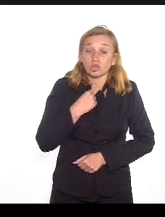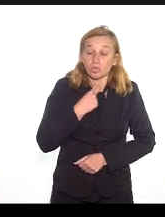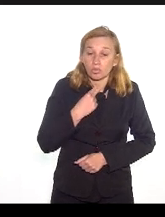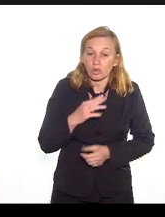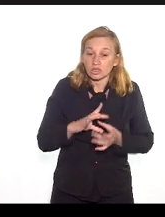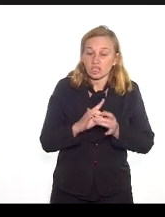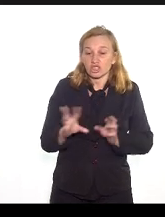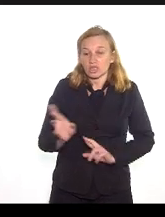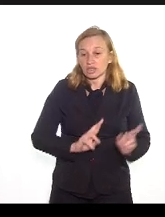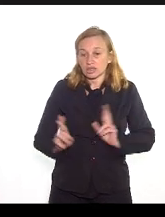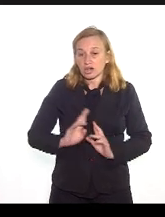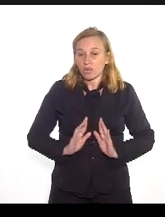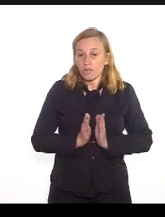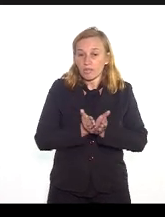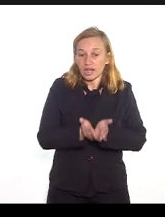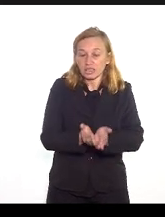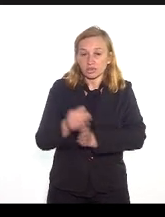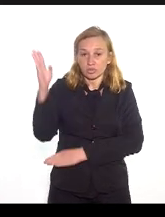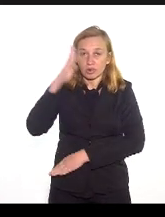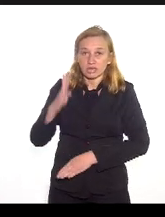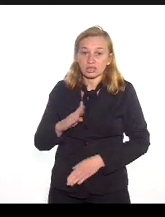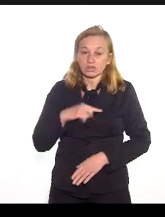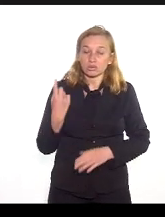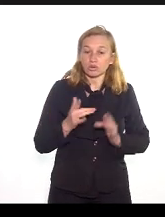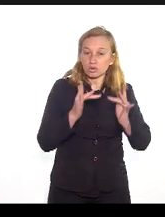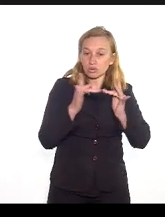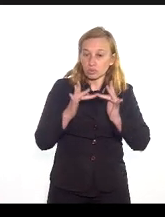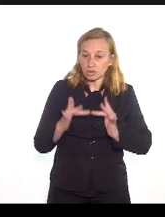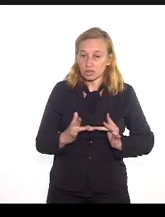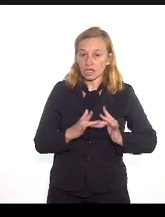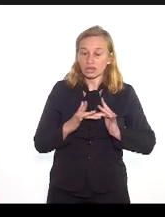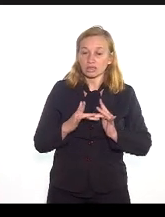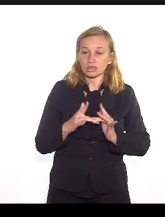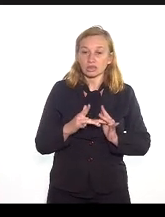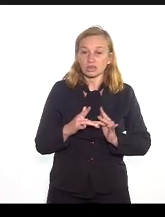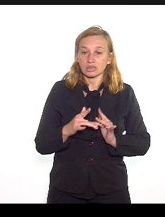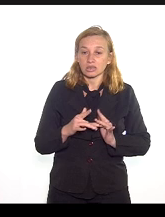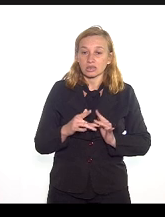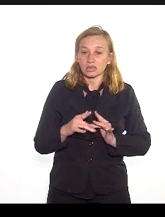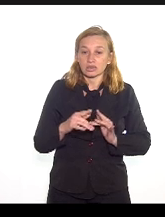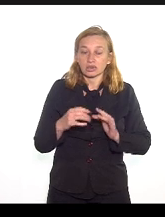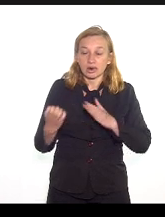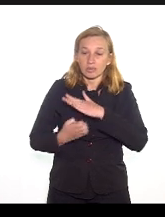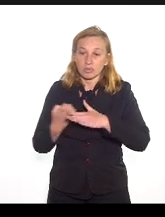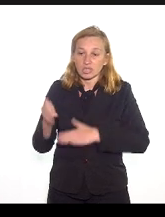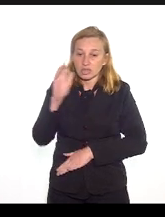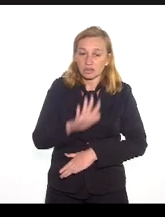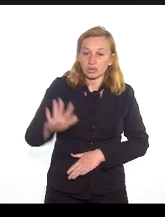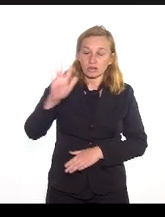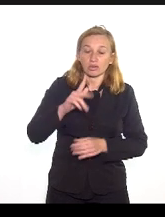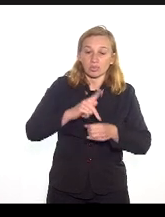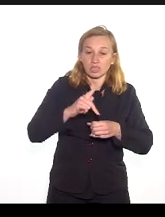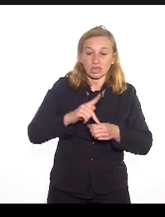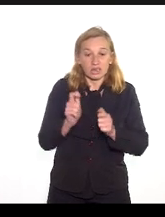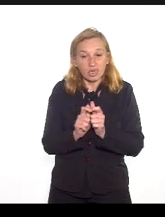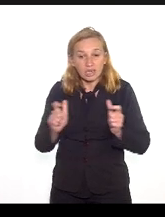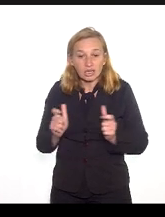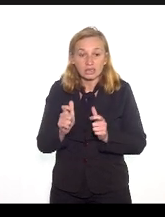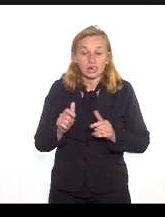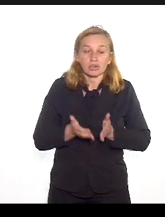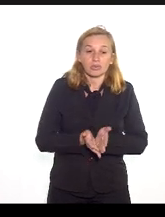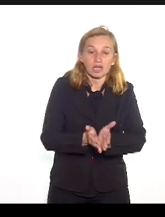com a Marinha do Brasil, né? Então, nosso contato na Agência Nacional do Petróleo foi muito intenso. A Marinha do